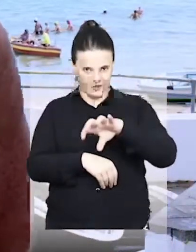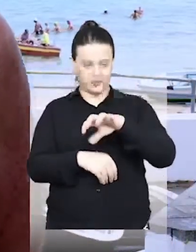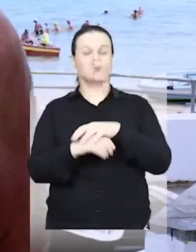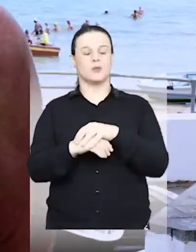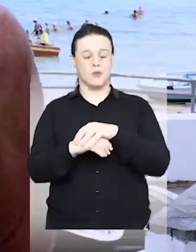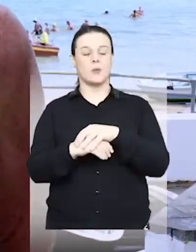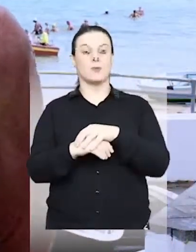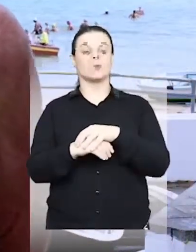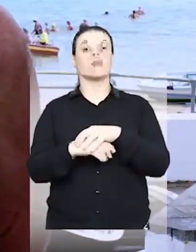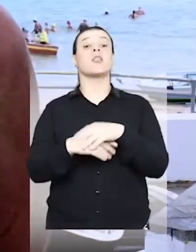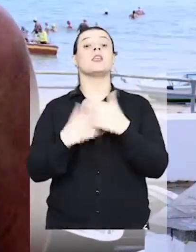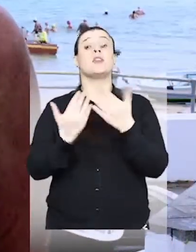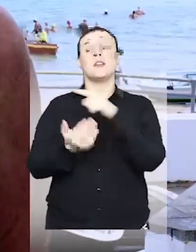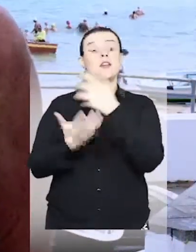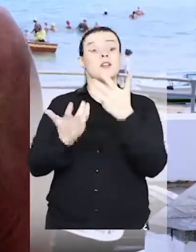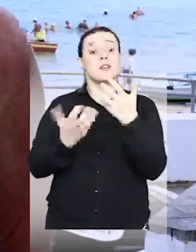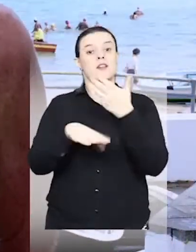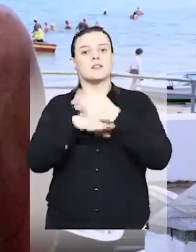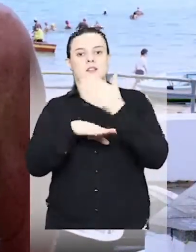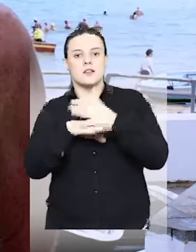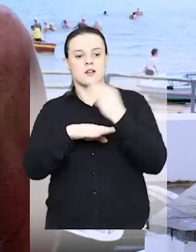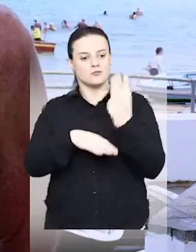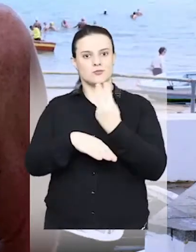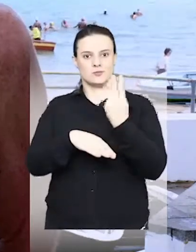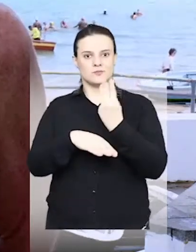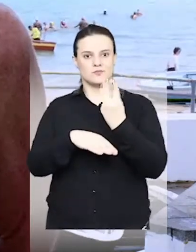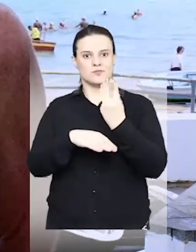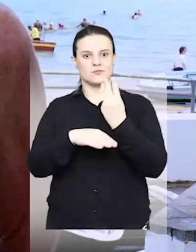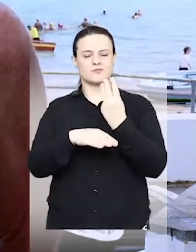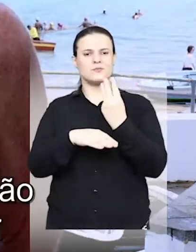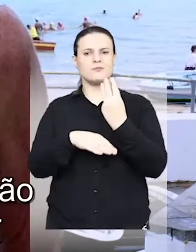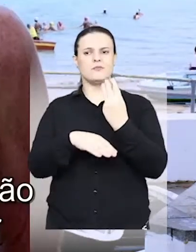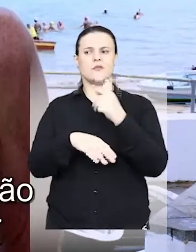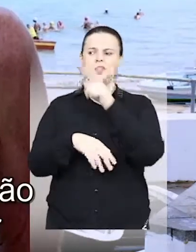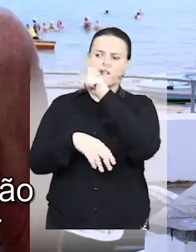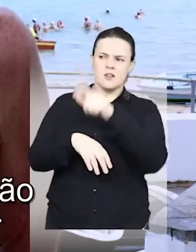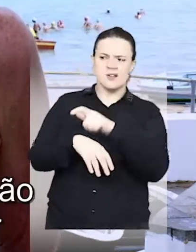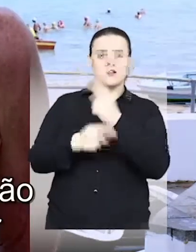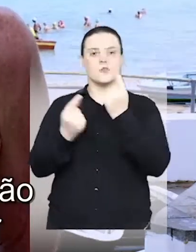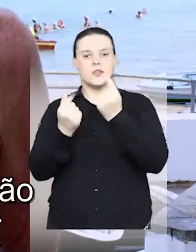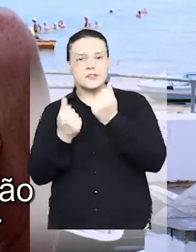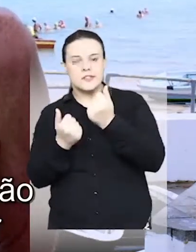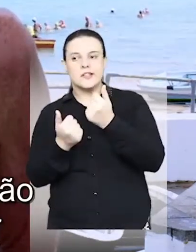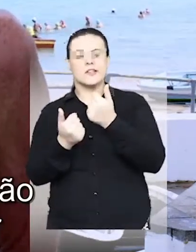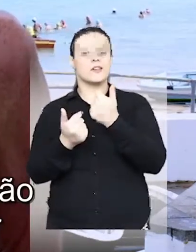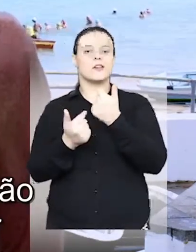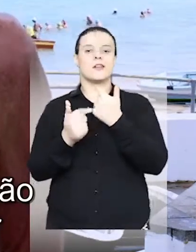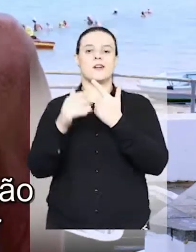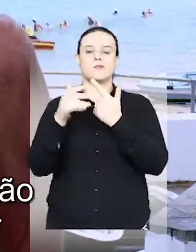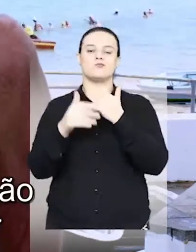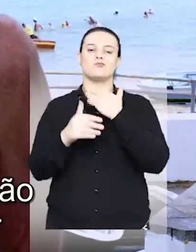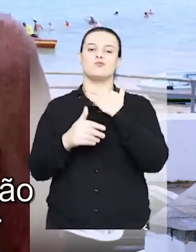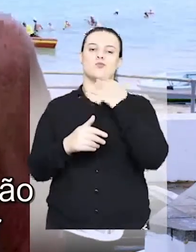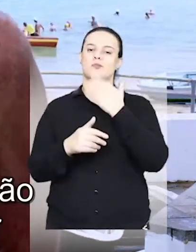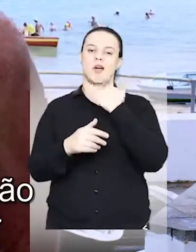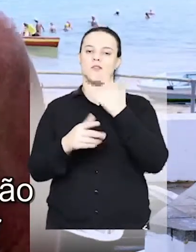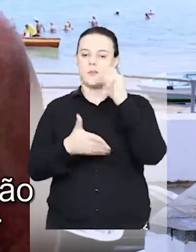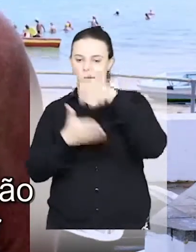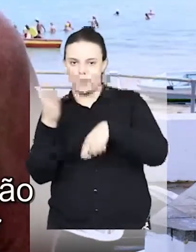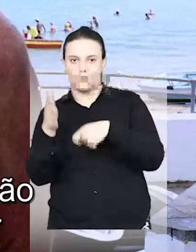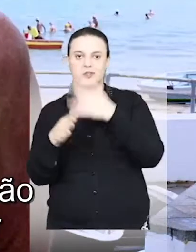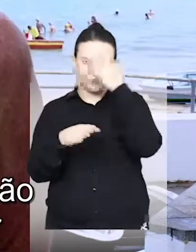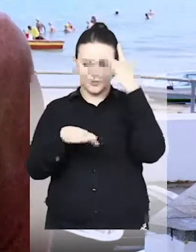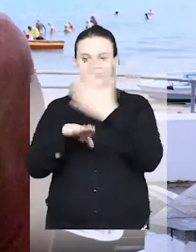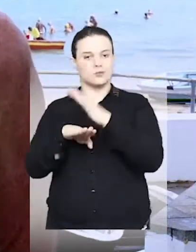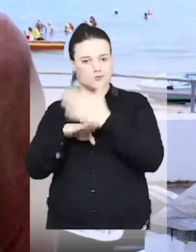em Salvador e queria treinar triatlon. As condições de Felipe financeira não eram suficientes para ele